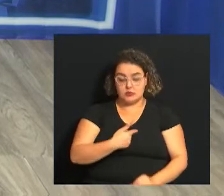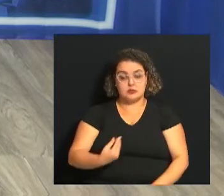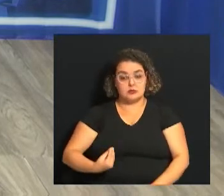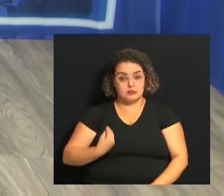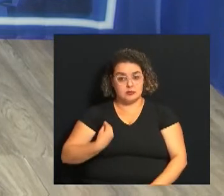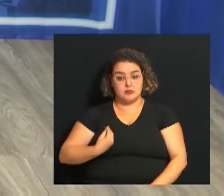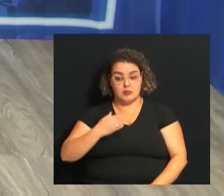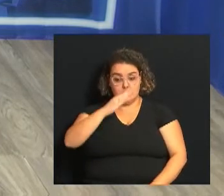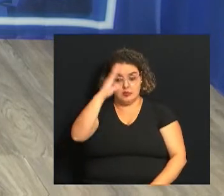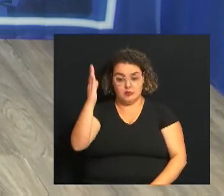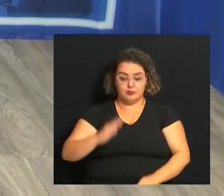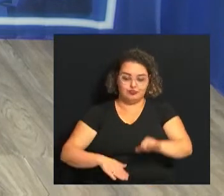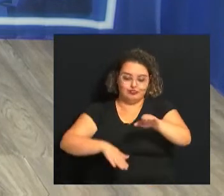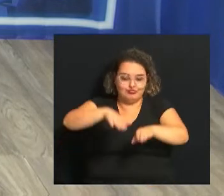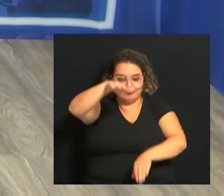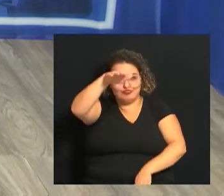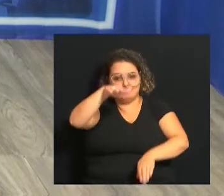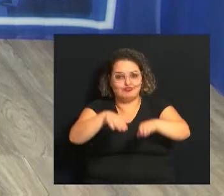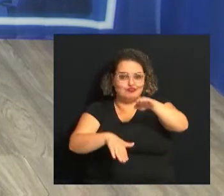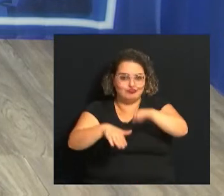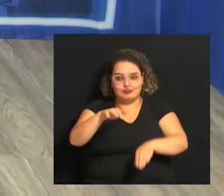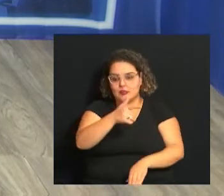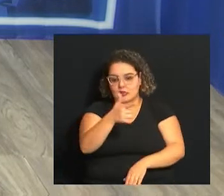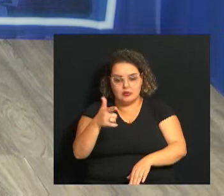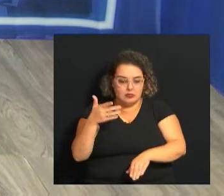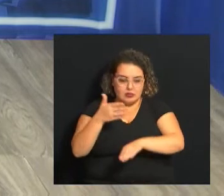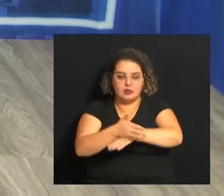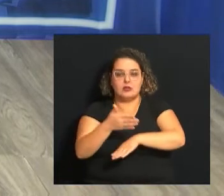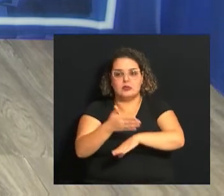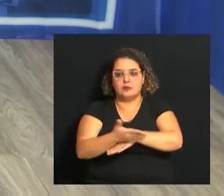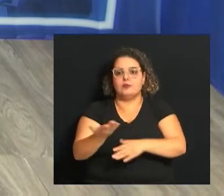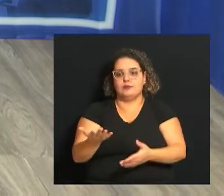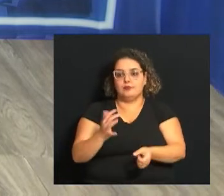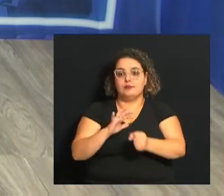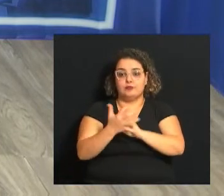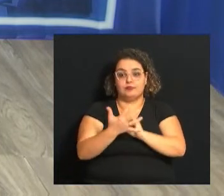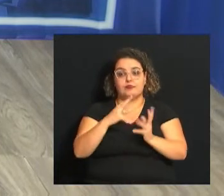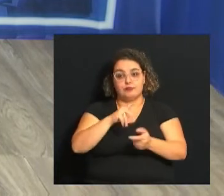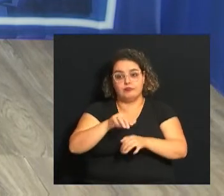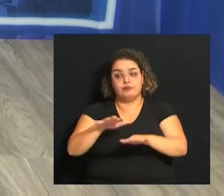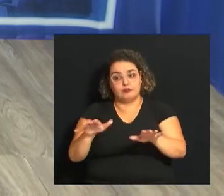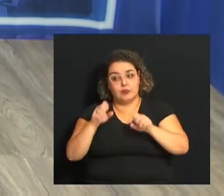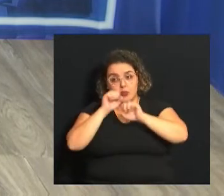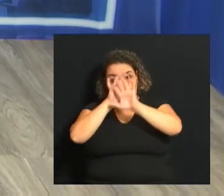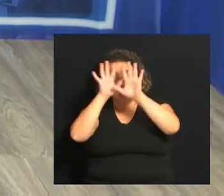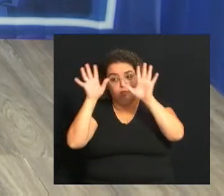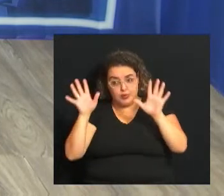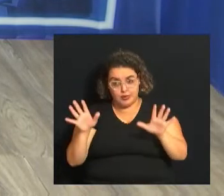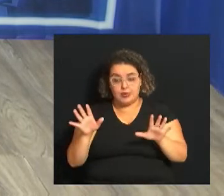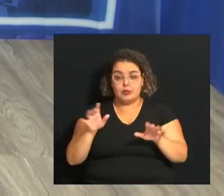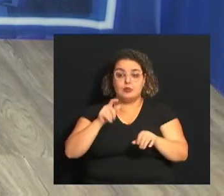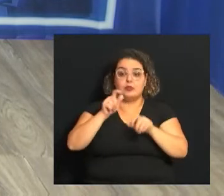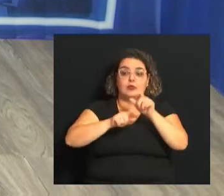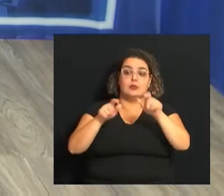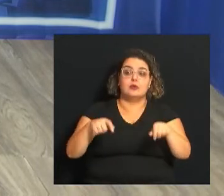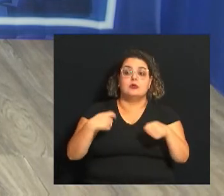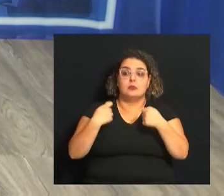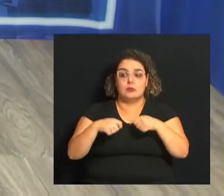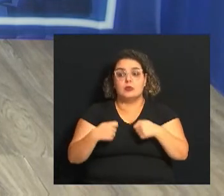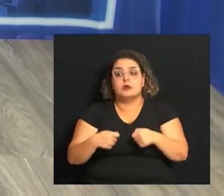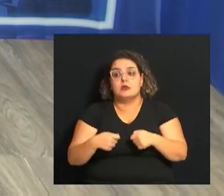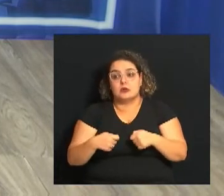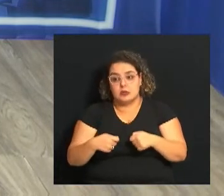desigual, em que muitas pessoas não têm acesso, e na pandemia acho que isso ficou ainda mais evidente, né, quando as pessoas precisavam disso para